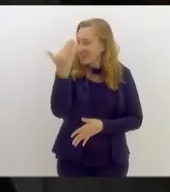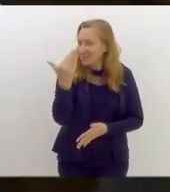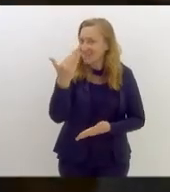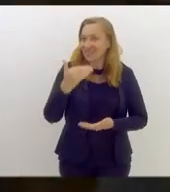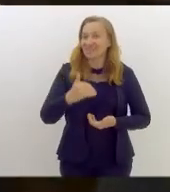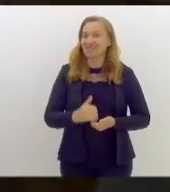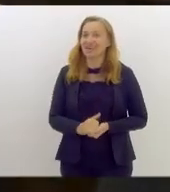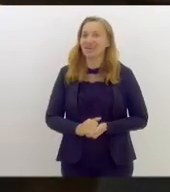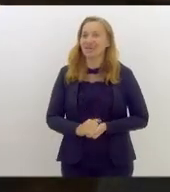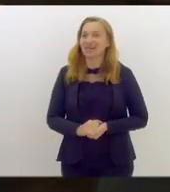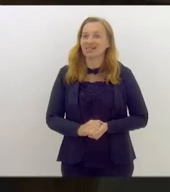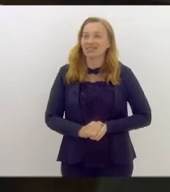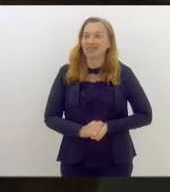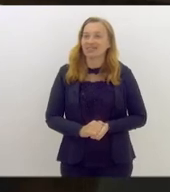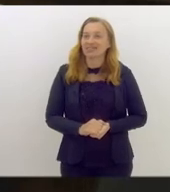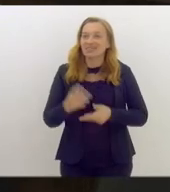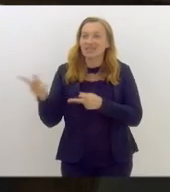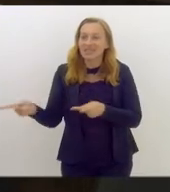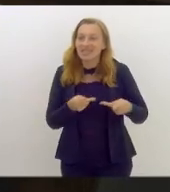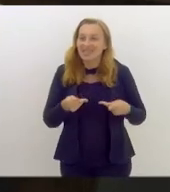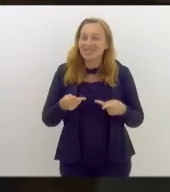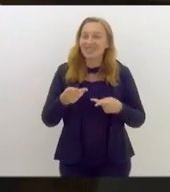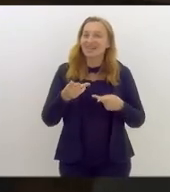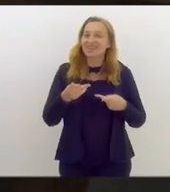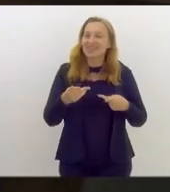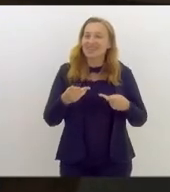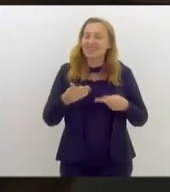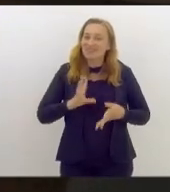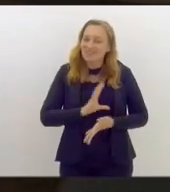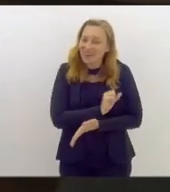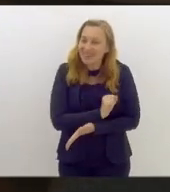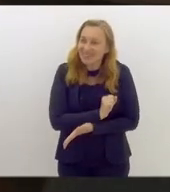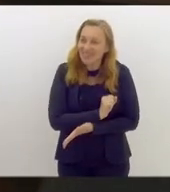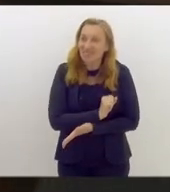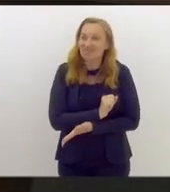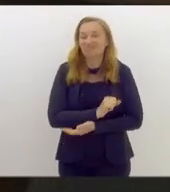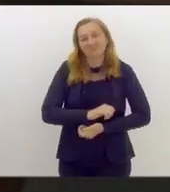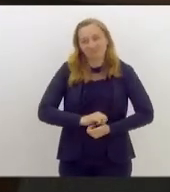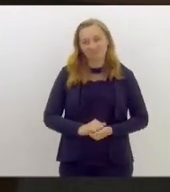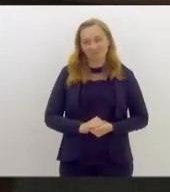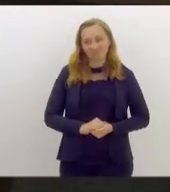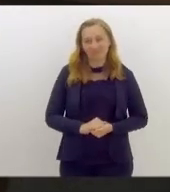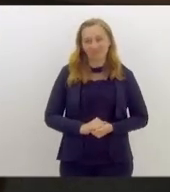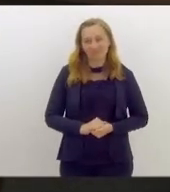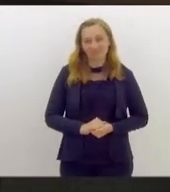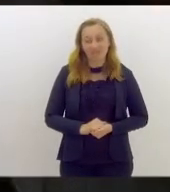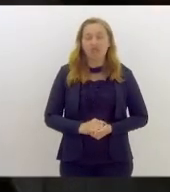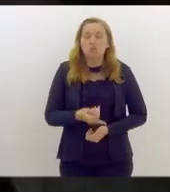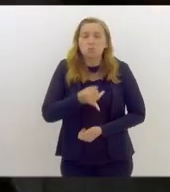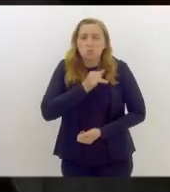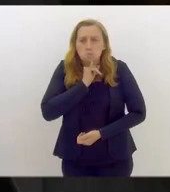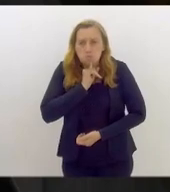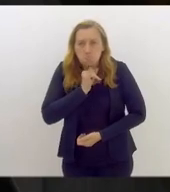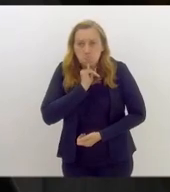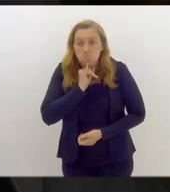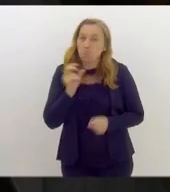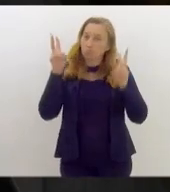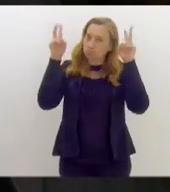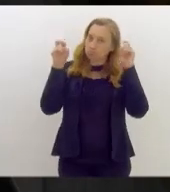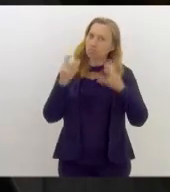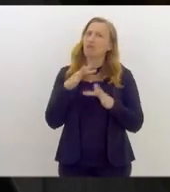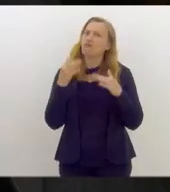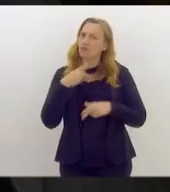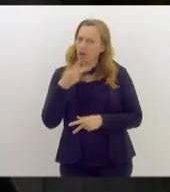por essa visita tão tão querida olha pessoal é Infelizmente o tema que vão